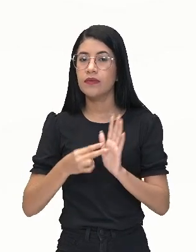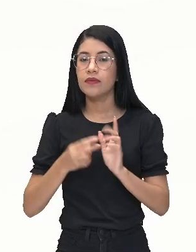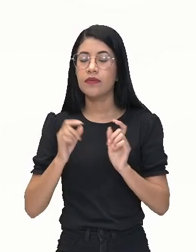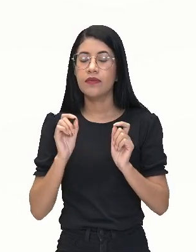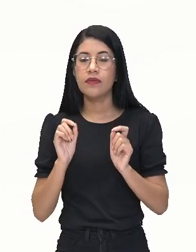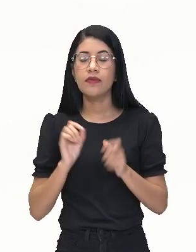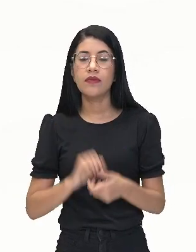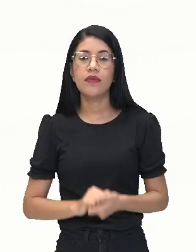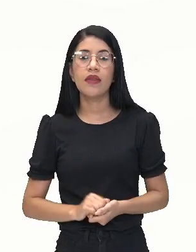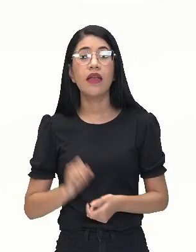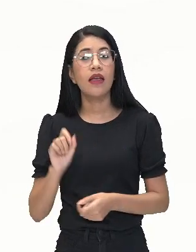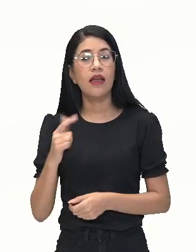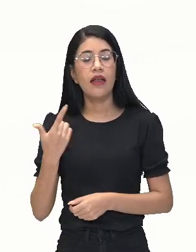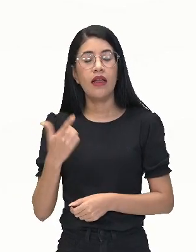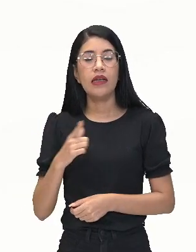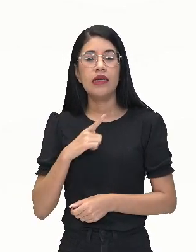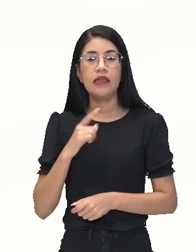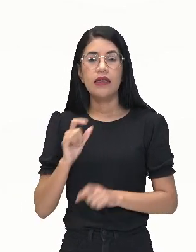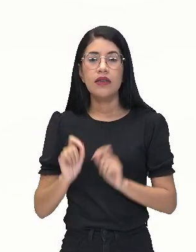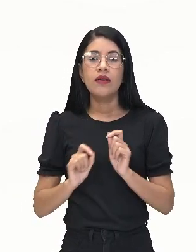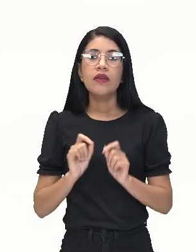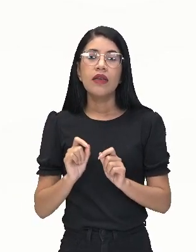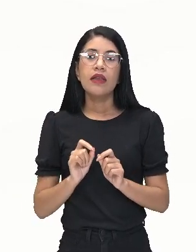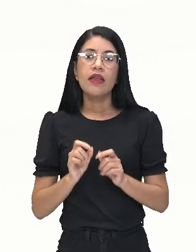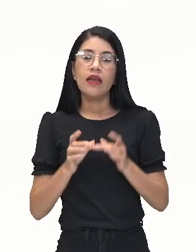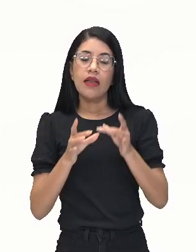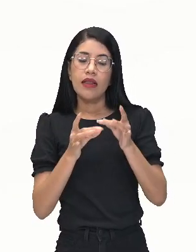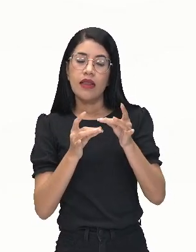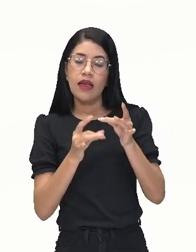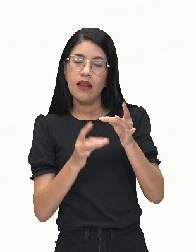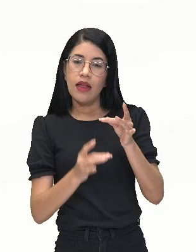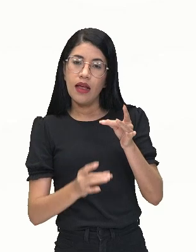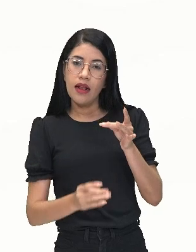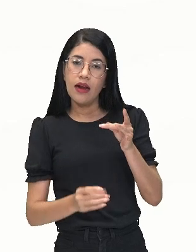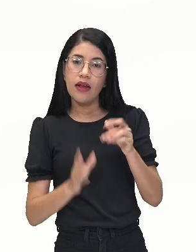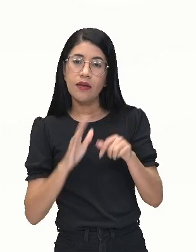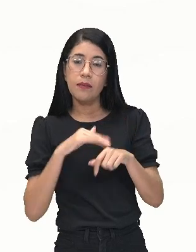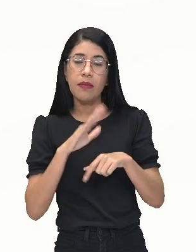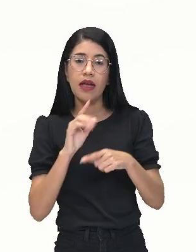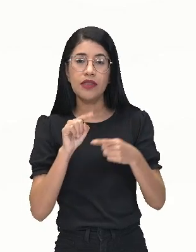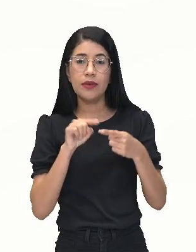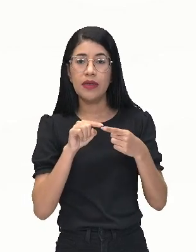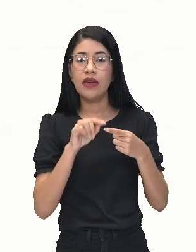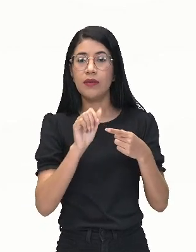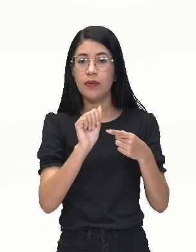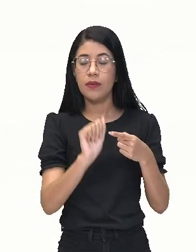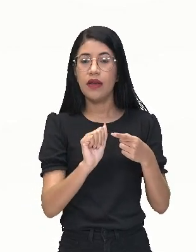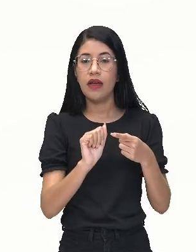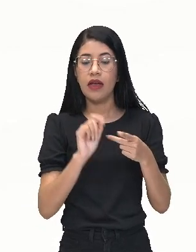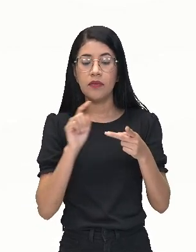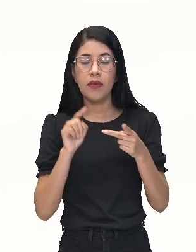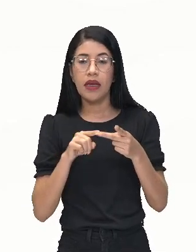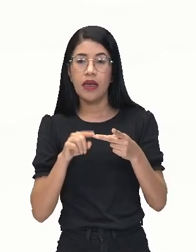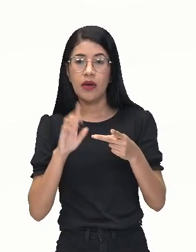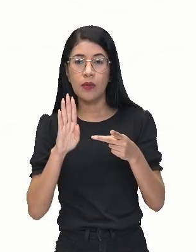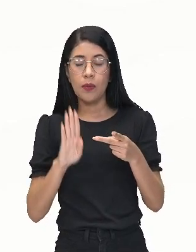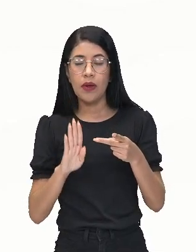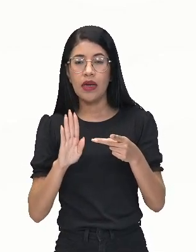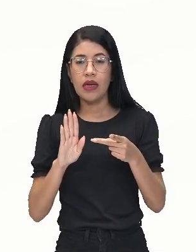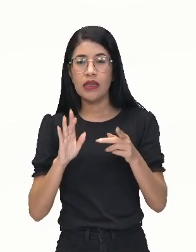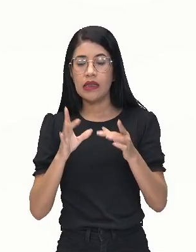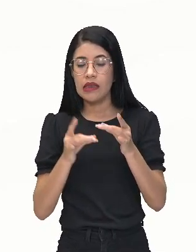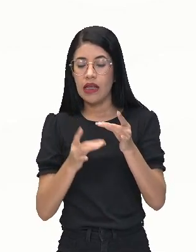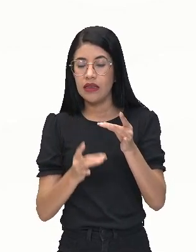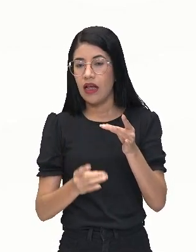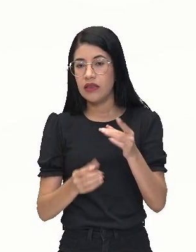óbvio que aqui nós temos mais detalhamento, não é isso? E aqui menos detalhamento, uma vez